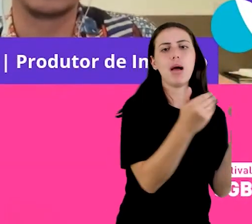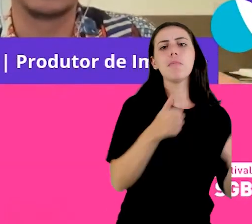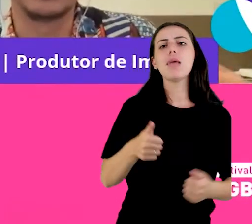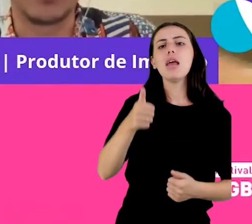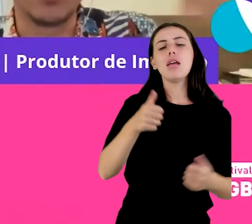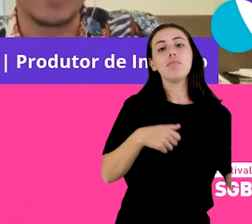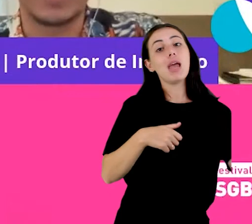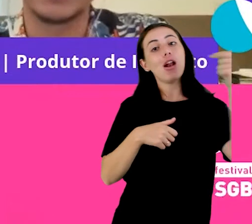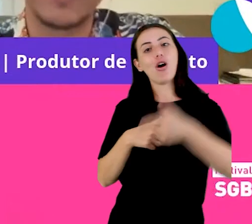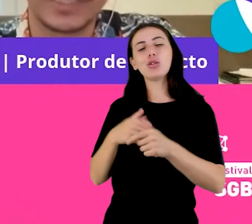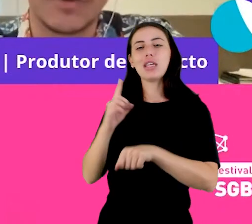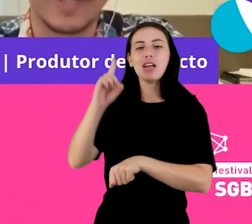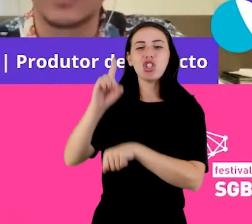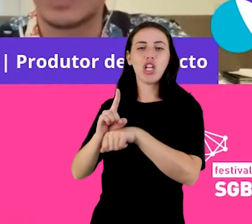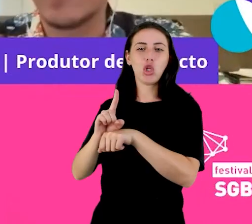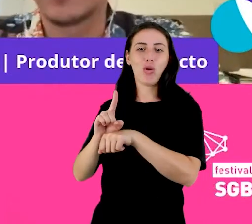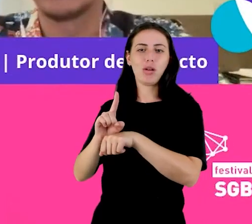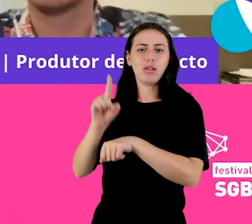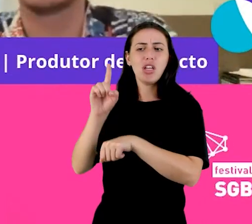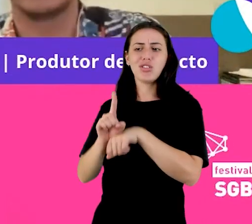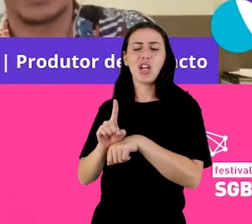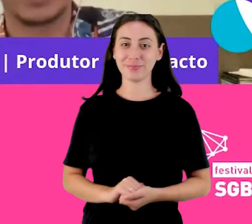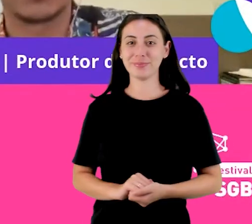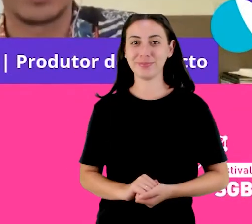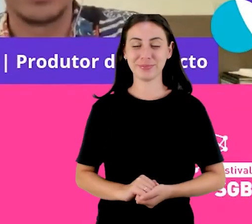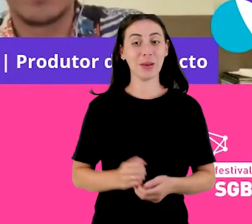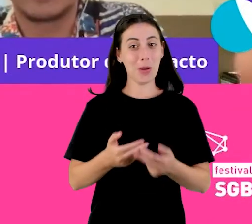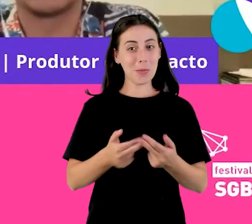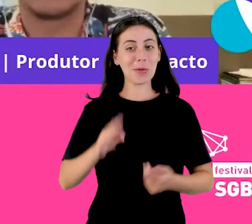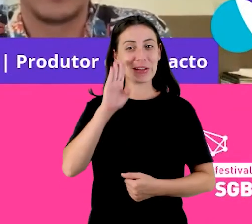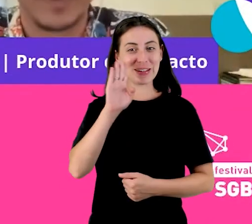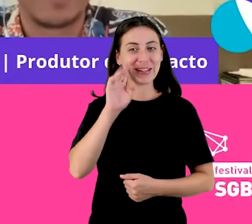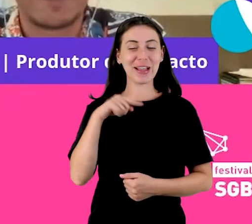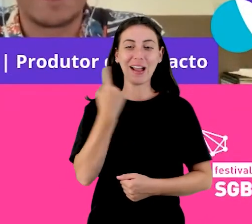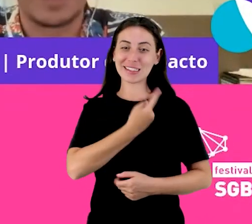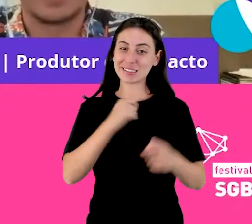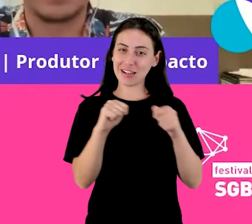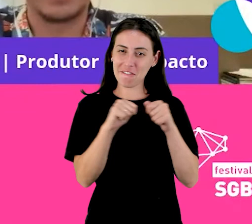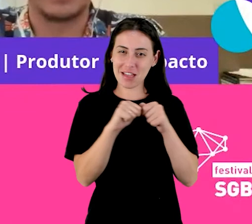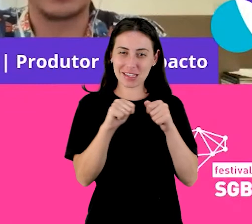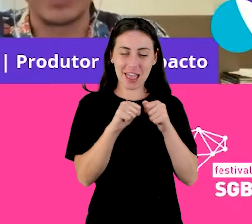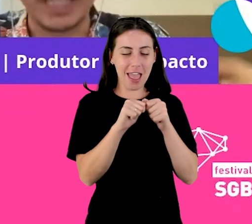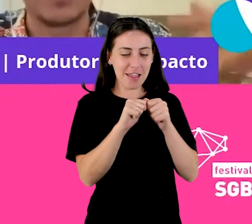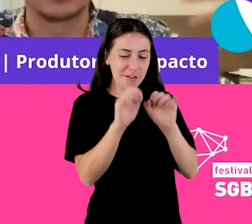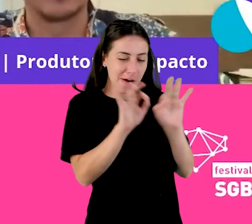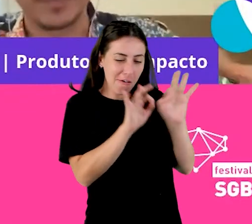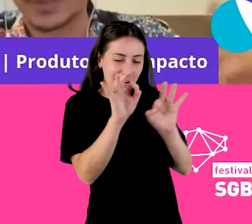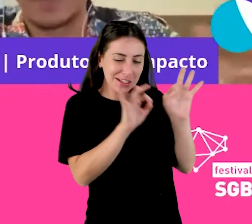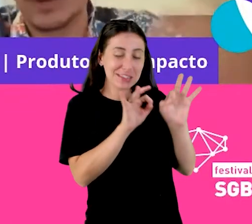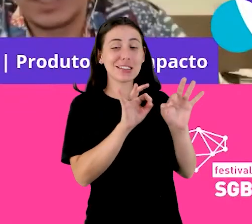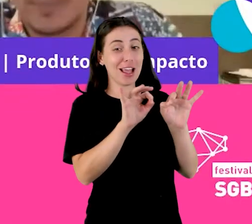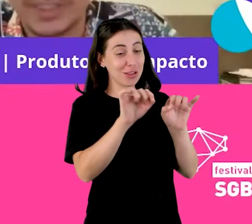pessoas trans, são muito mais legais para fazer essa conversa do que levar, por exemplo, a Coraci, que é a diretora, para falar só do filme, né? Então a gente está